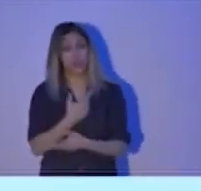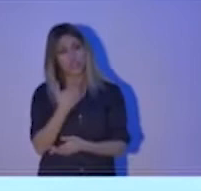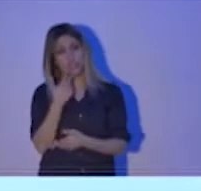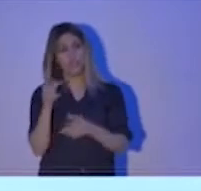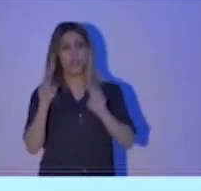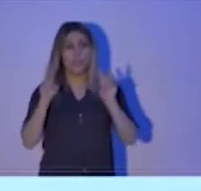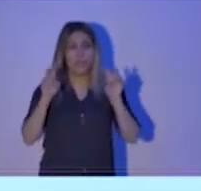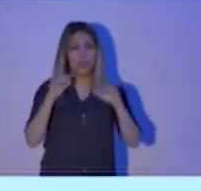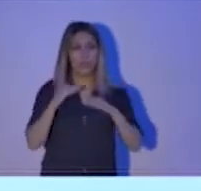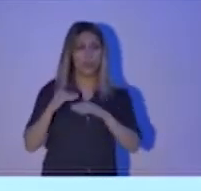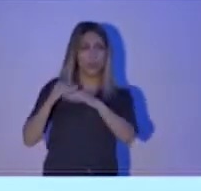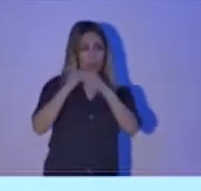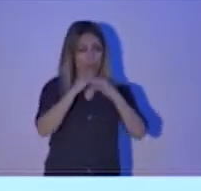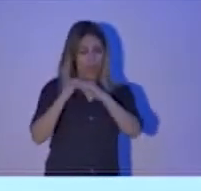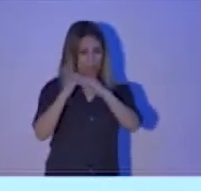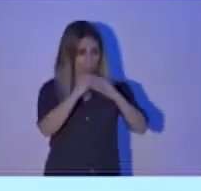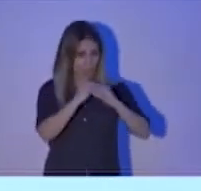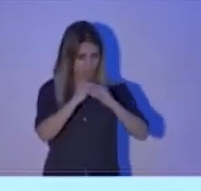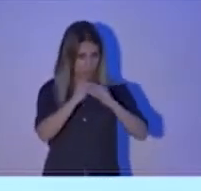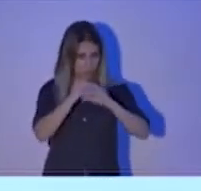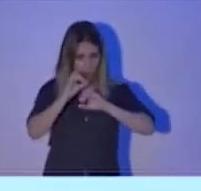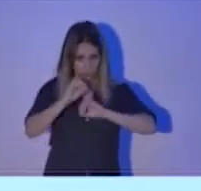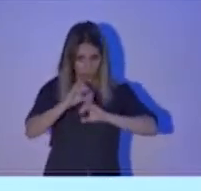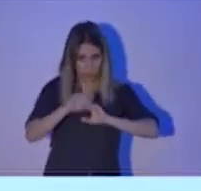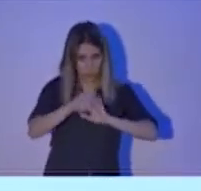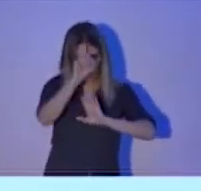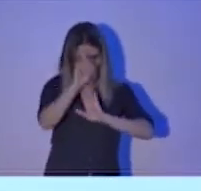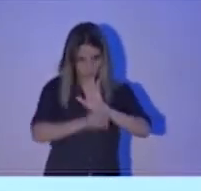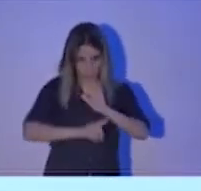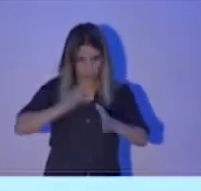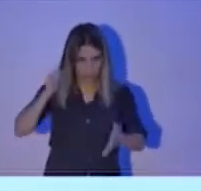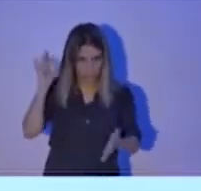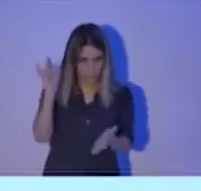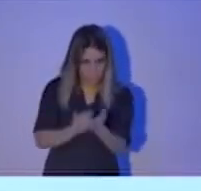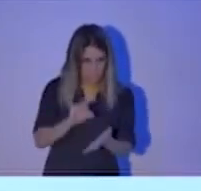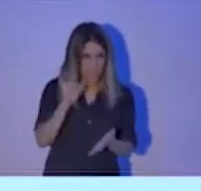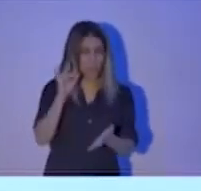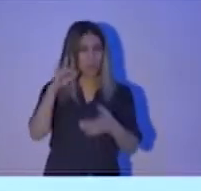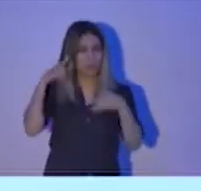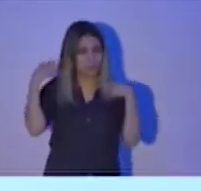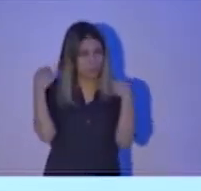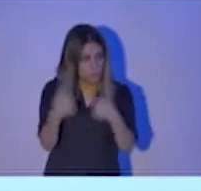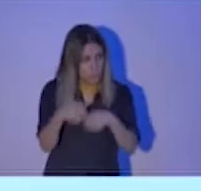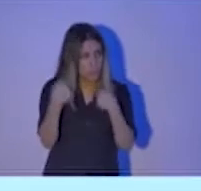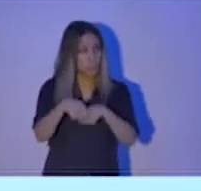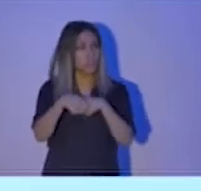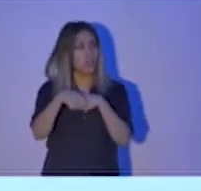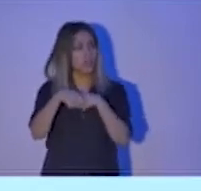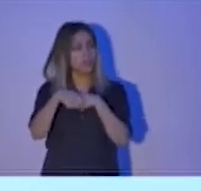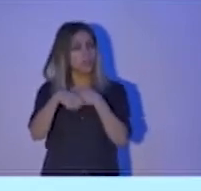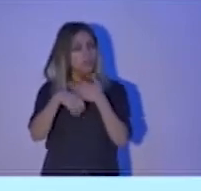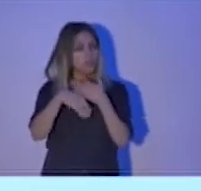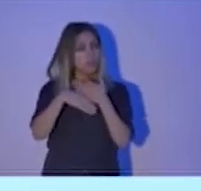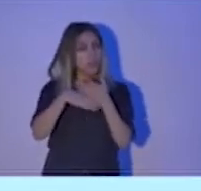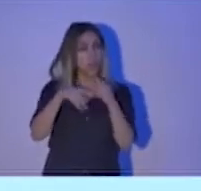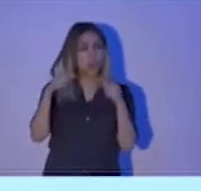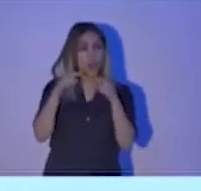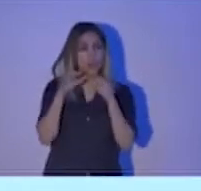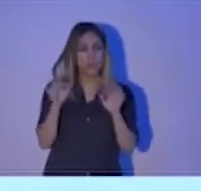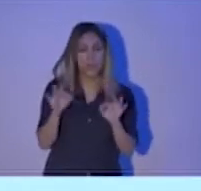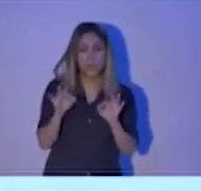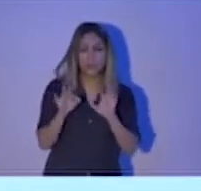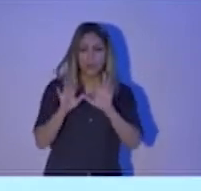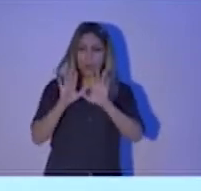em equidade educacional, garantia dos direitos, ela tem que ser também de território, de espaços territoriais, né? Porque